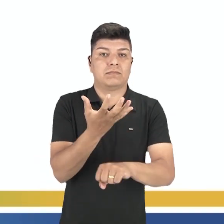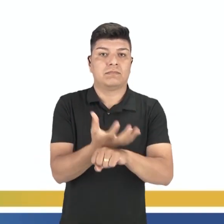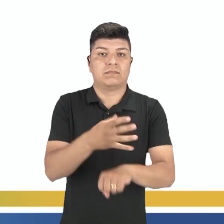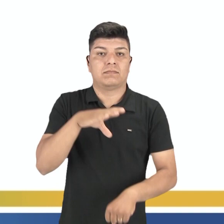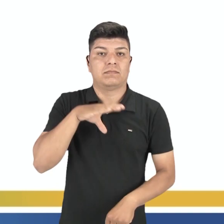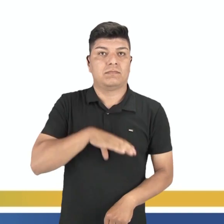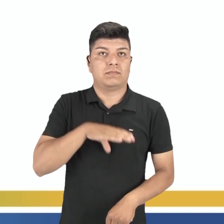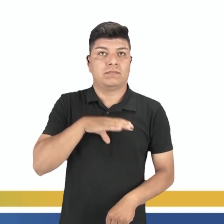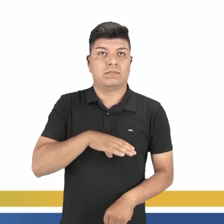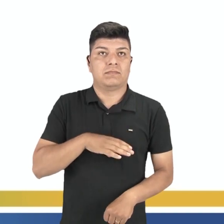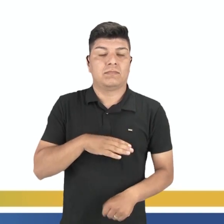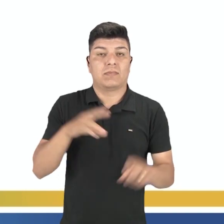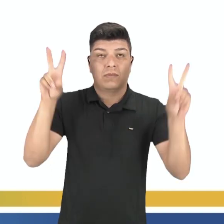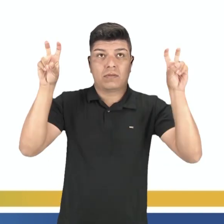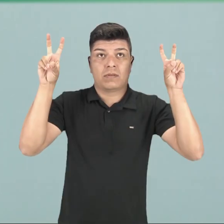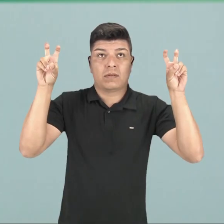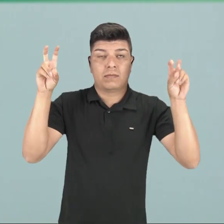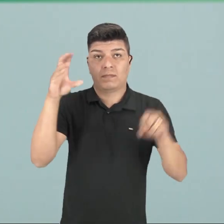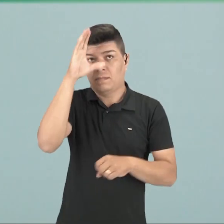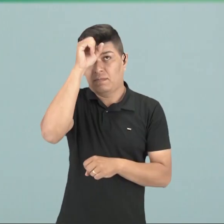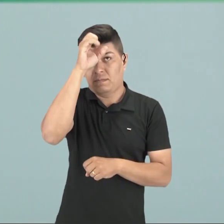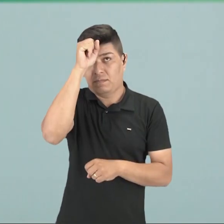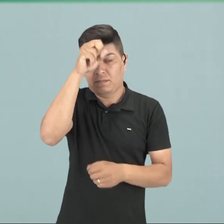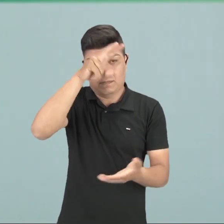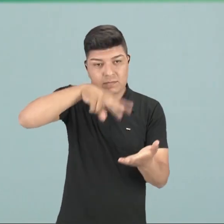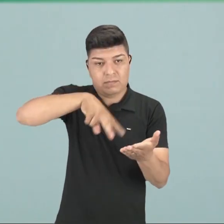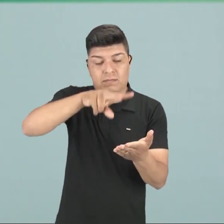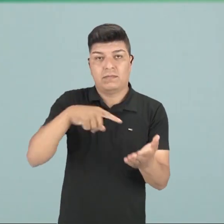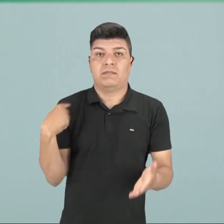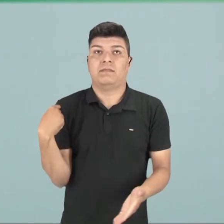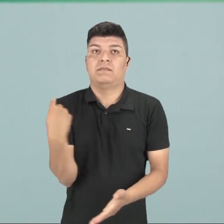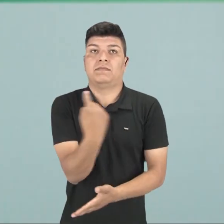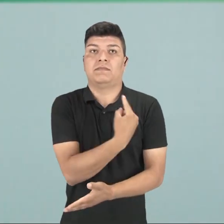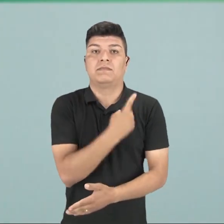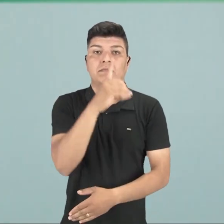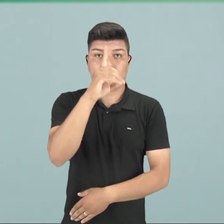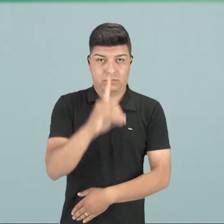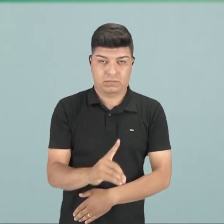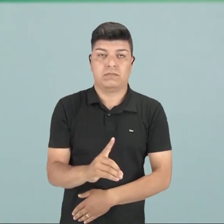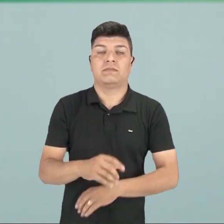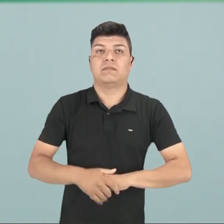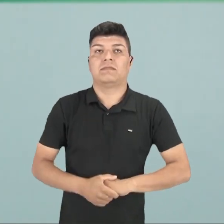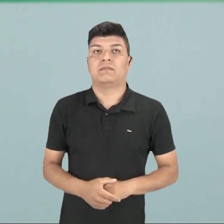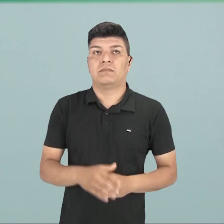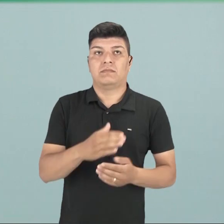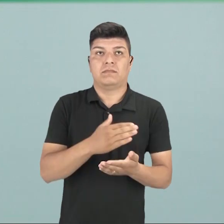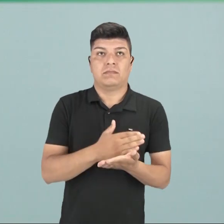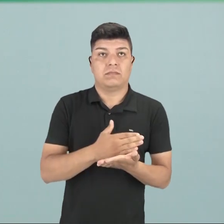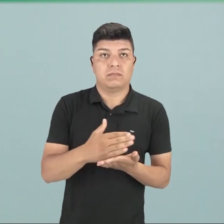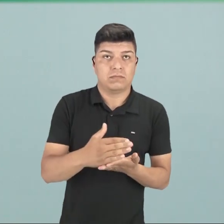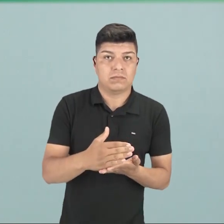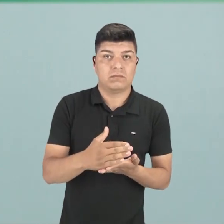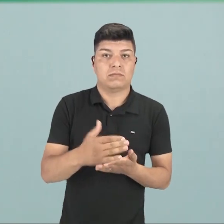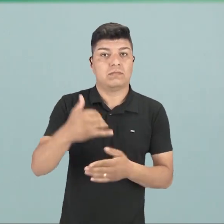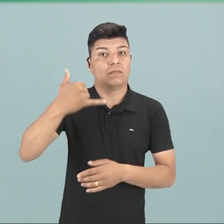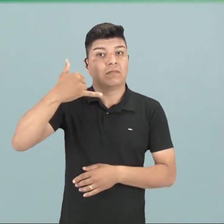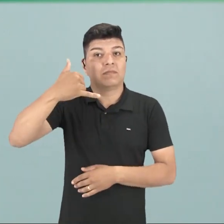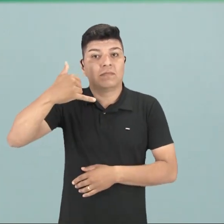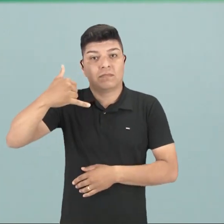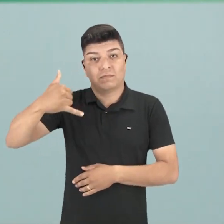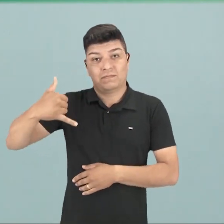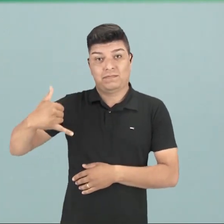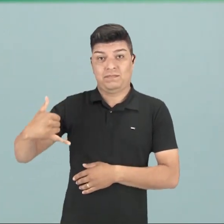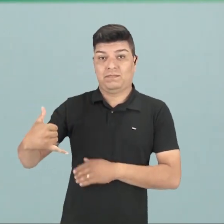a ler os nossos direitos. Vamos lá? Para iniciar, eu gostaria que você já deixasse o celular do papai